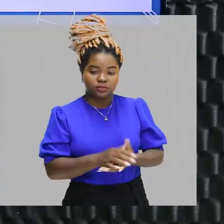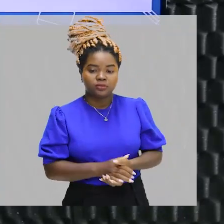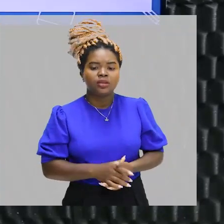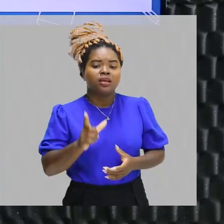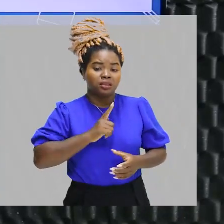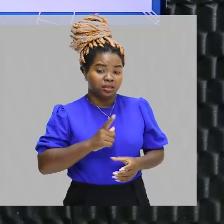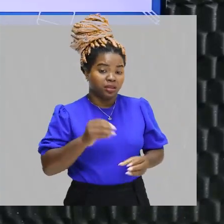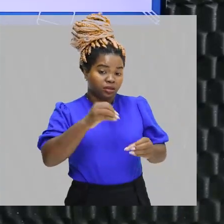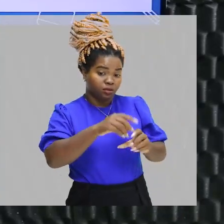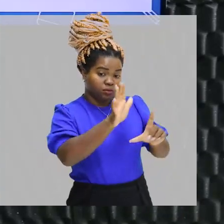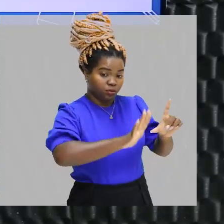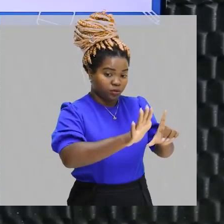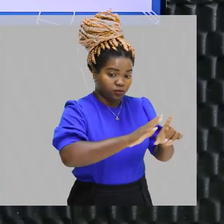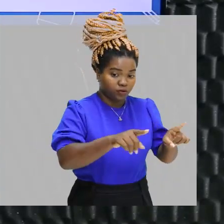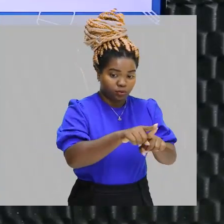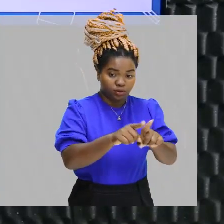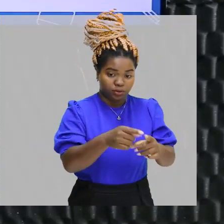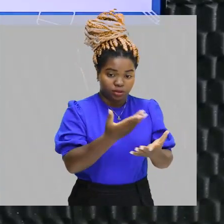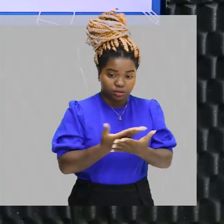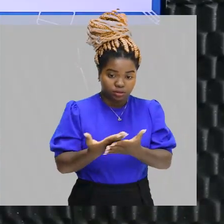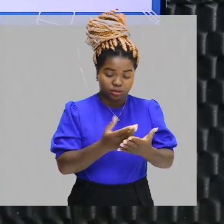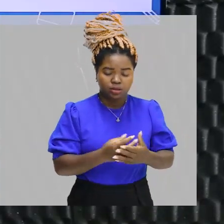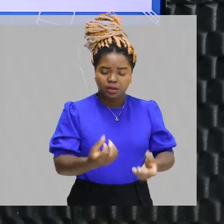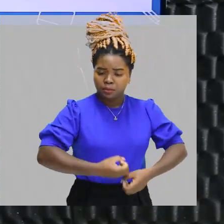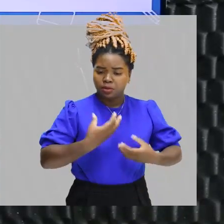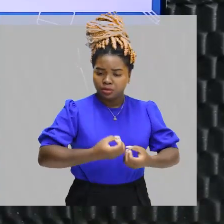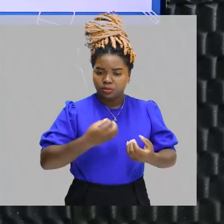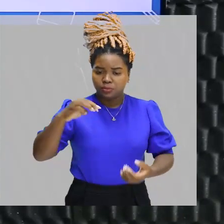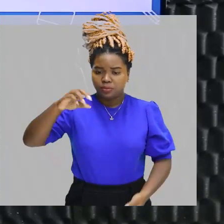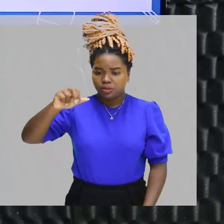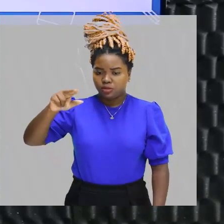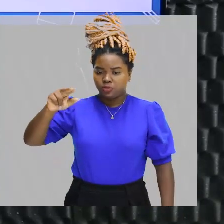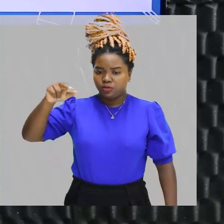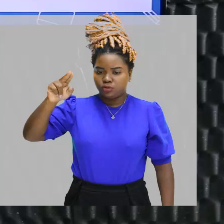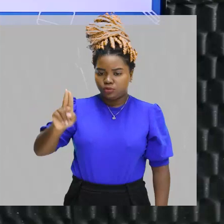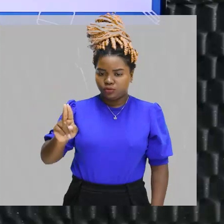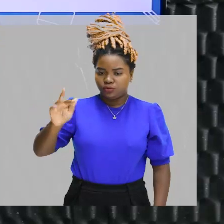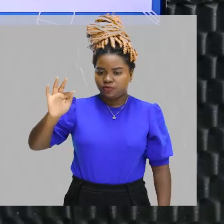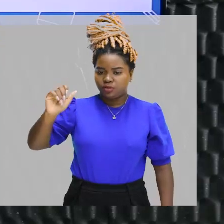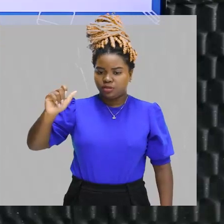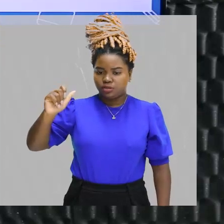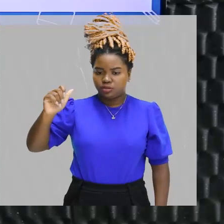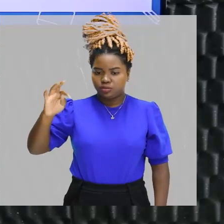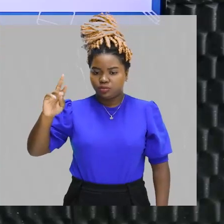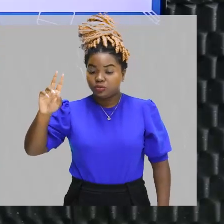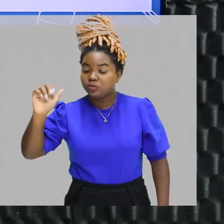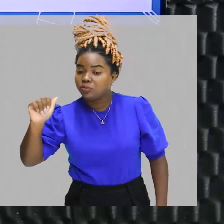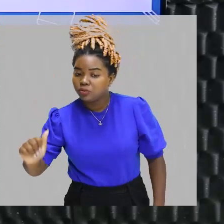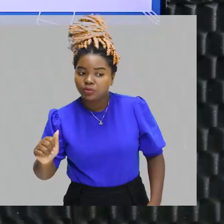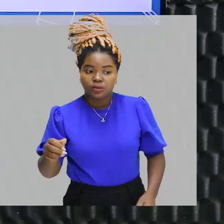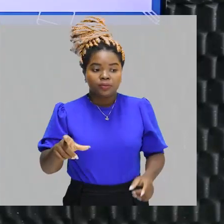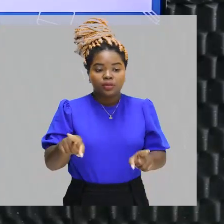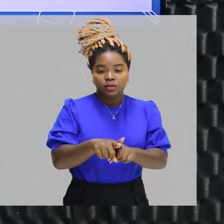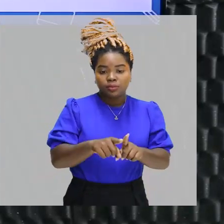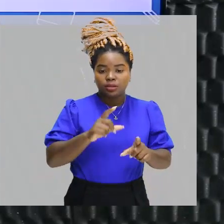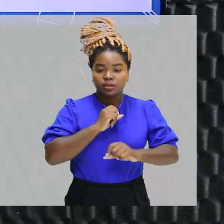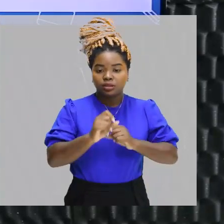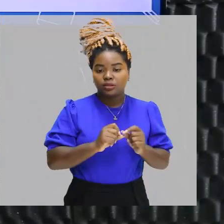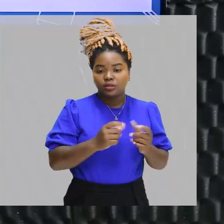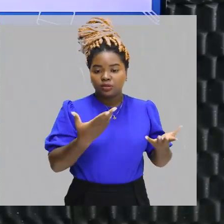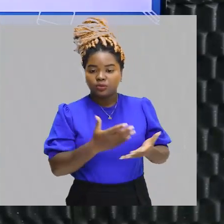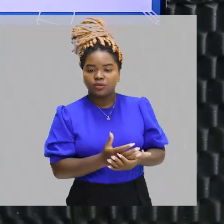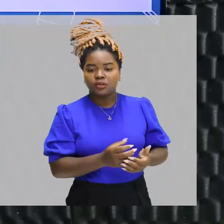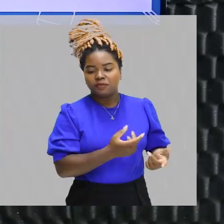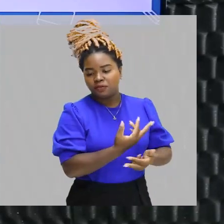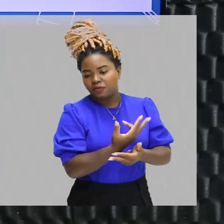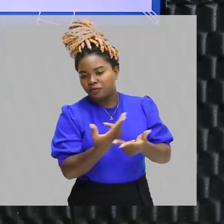também, com a produção manual, manufatura, artesanal, e vai transportando para os caminhos da arte. Ou